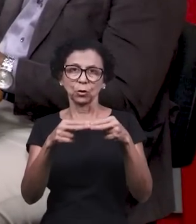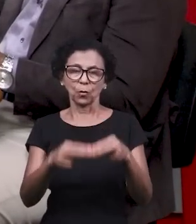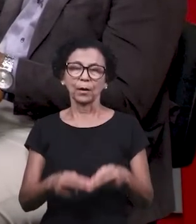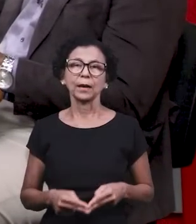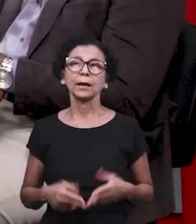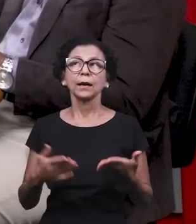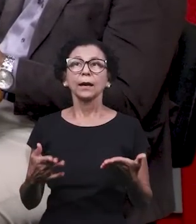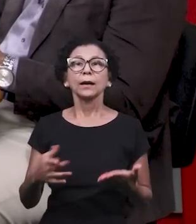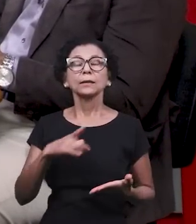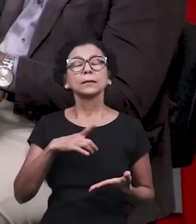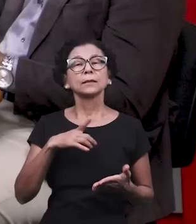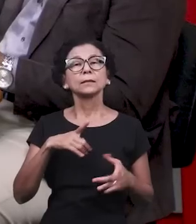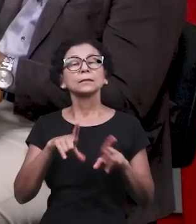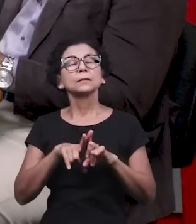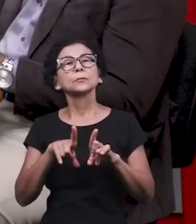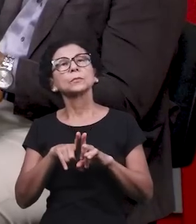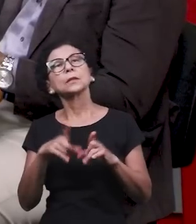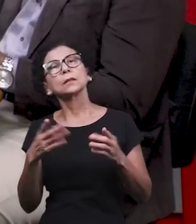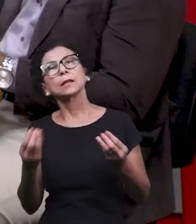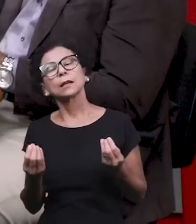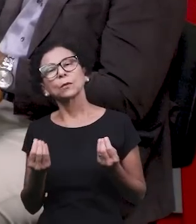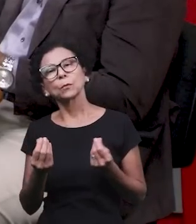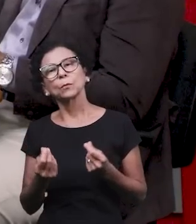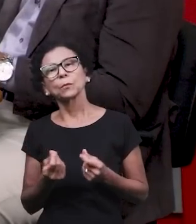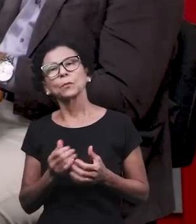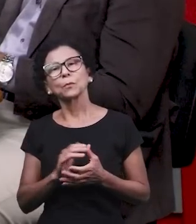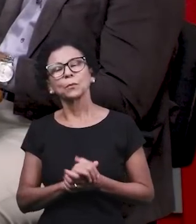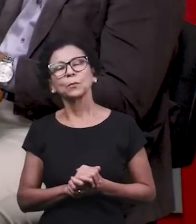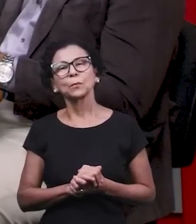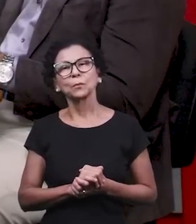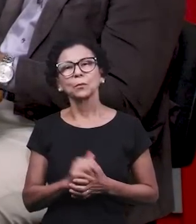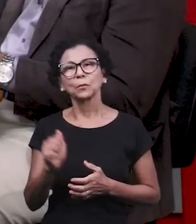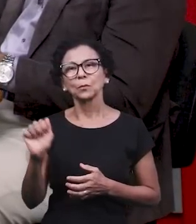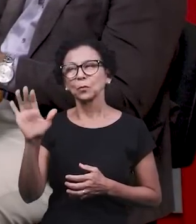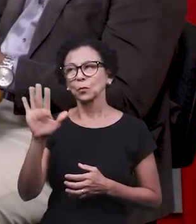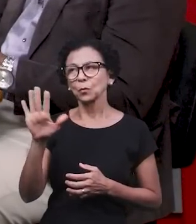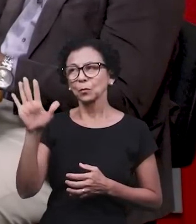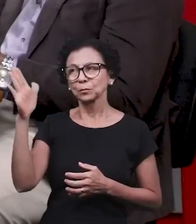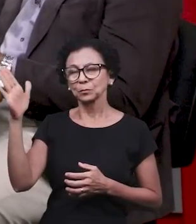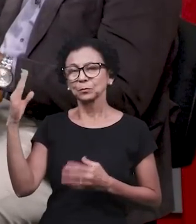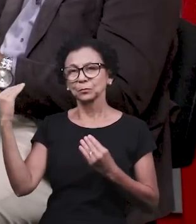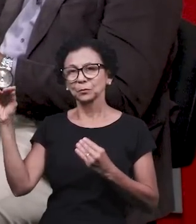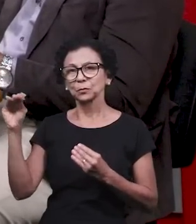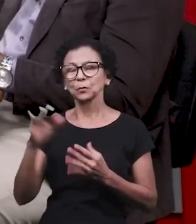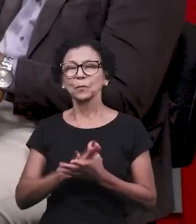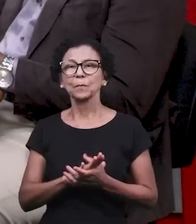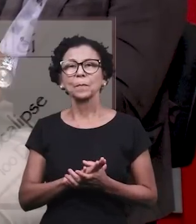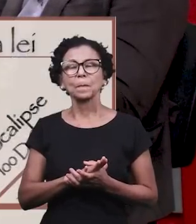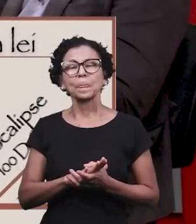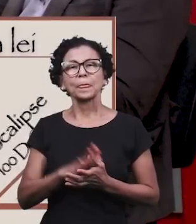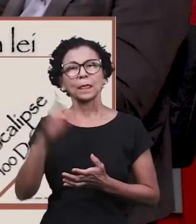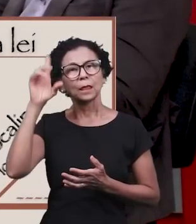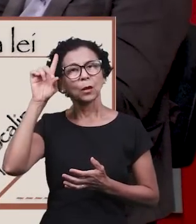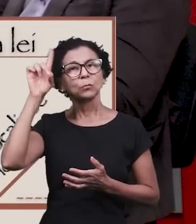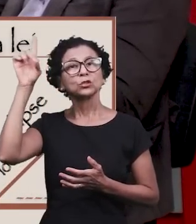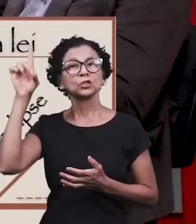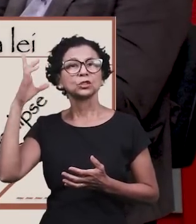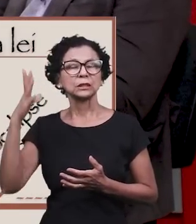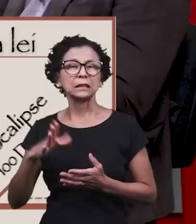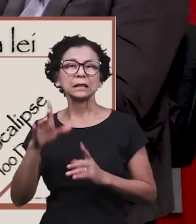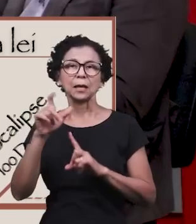palavra, para ouvir as suas promessas e ser para nós, né, um grande exemplo de fé. Estamos